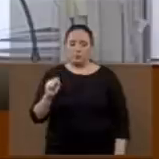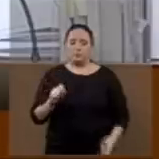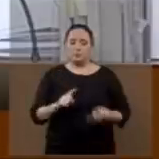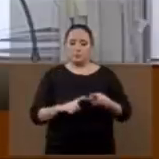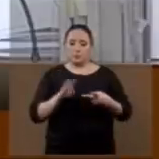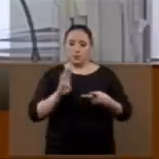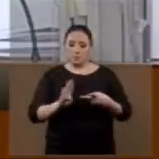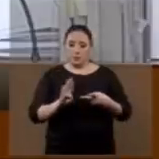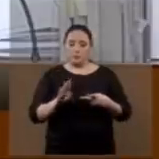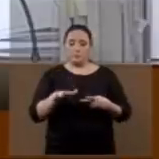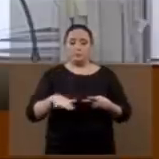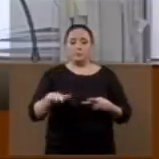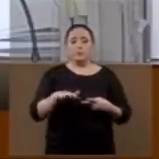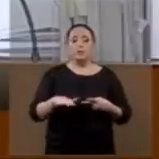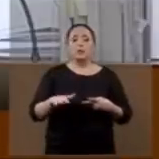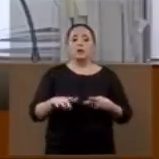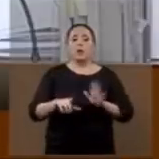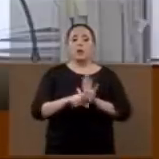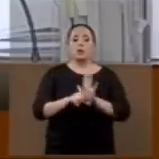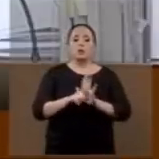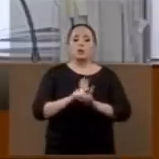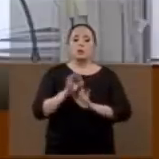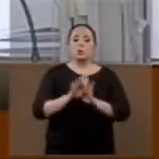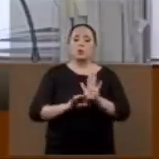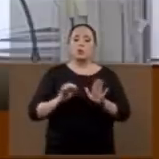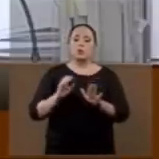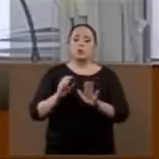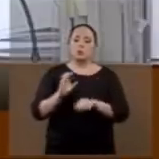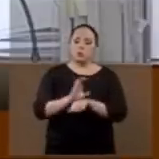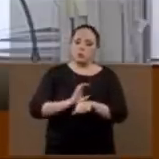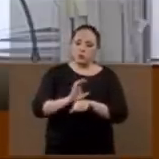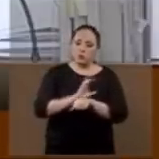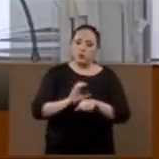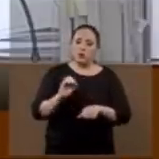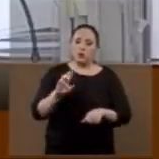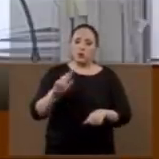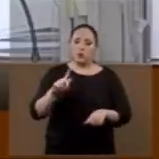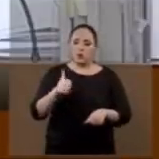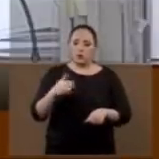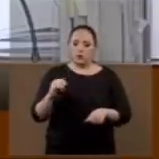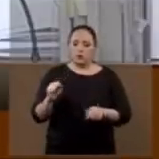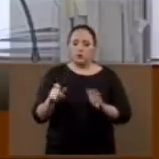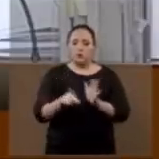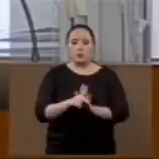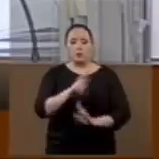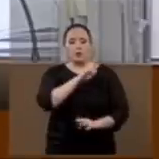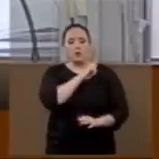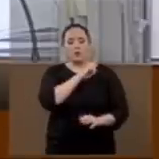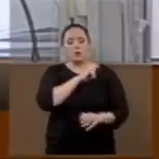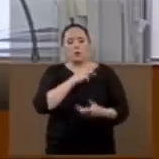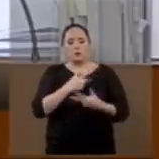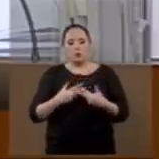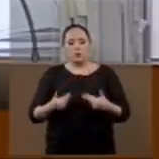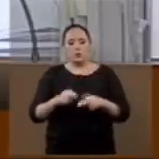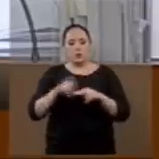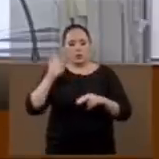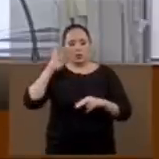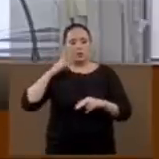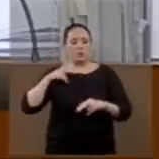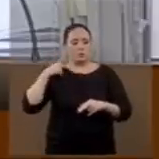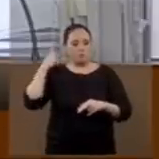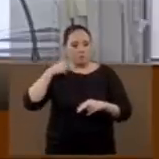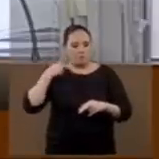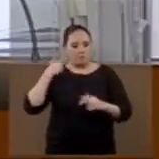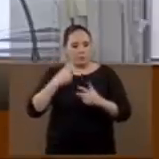nível político-legislativo, a partir do texto da norma constitucional, os órgãos legislativos concretizam, através de decisões políticas